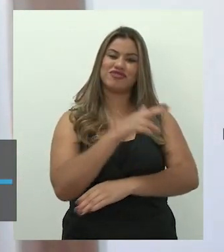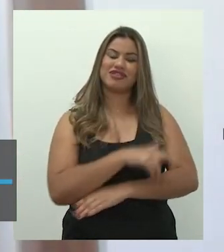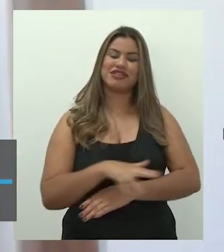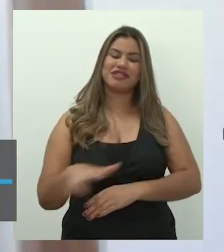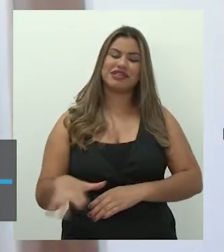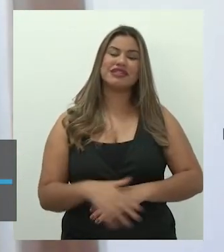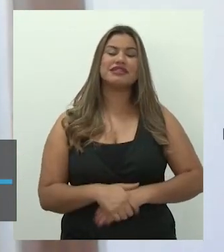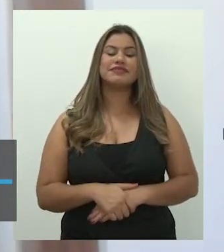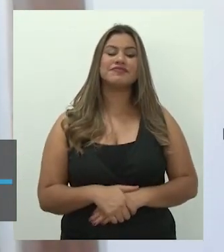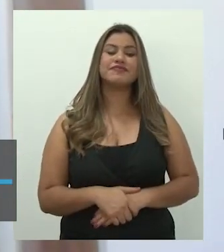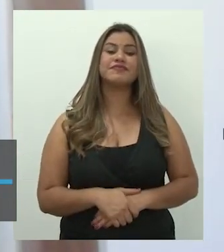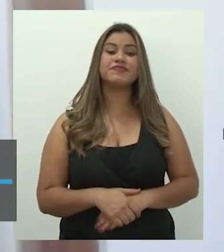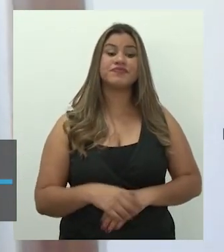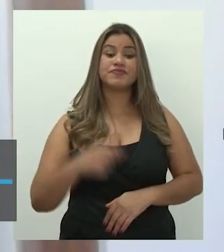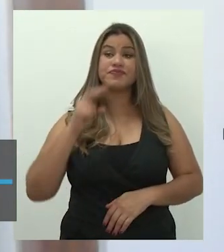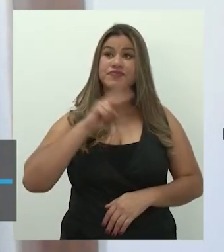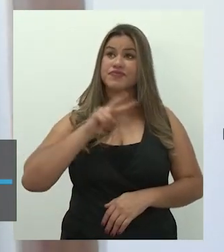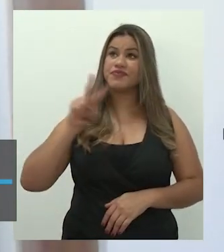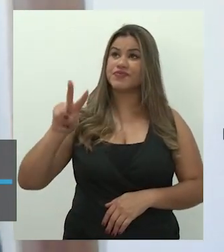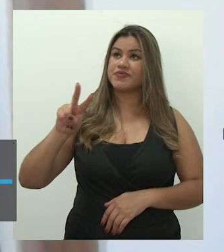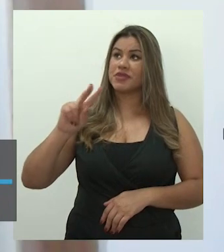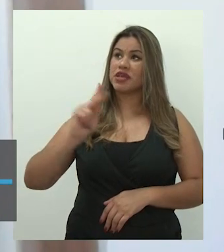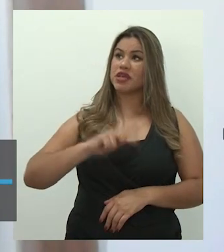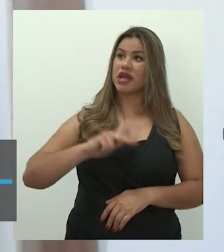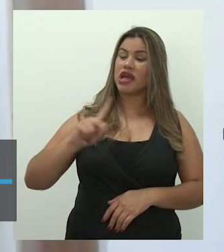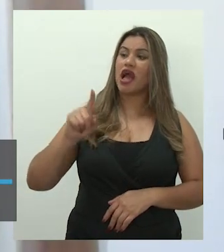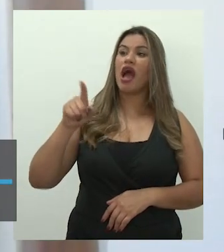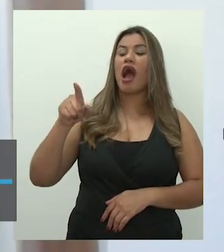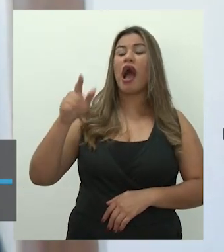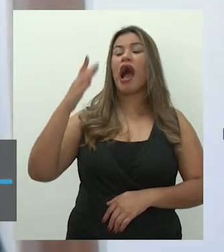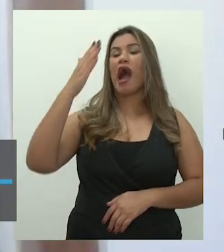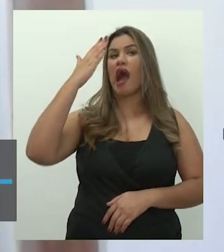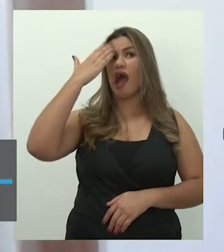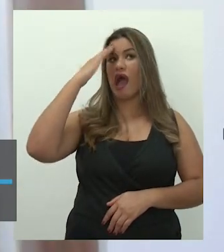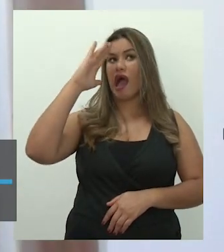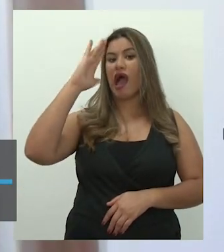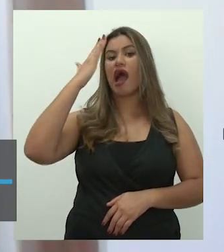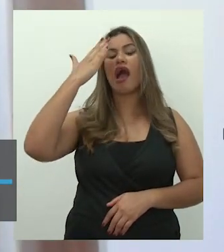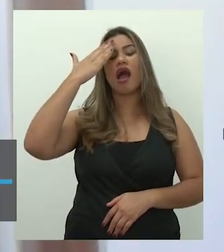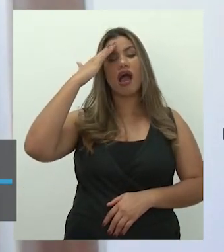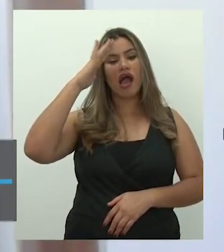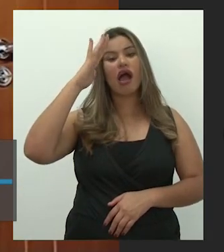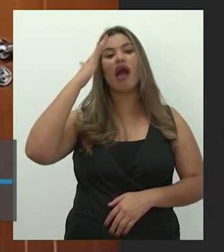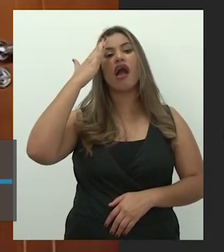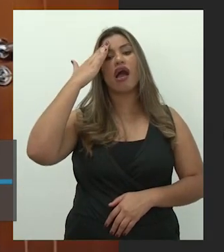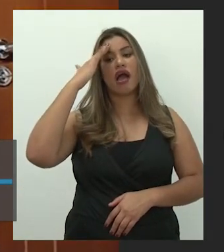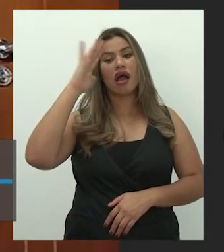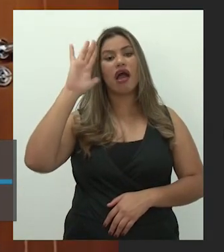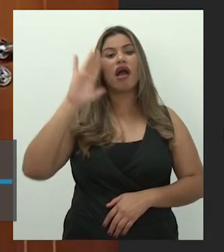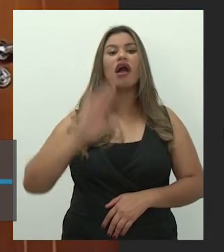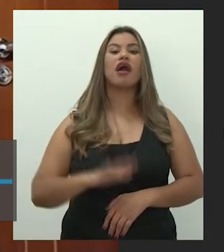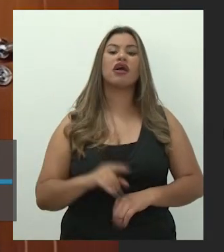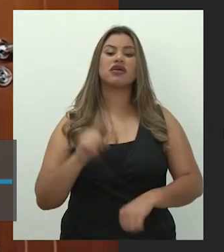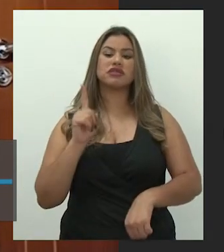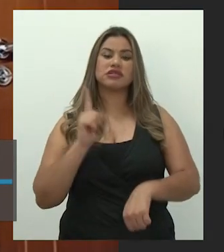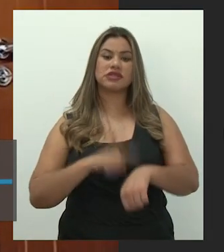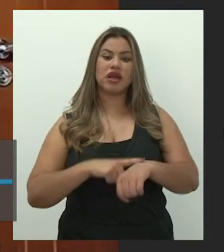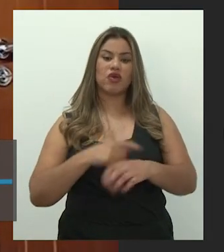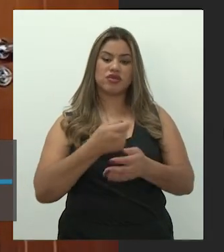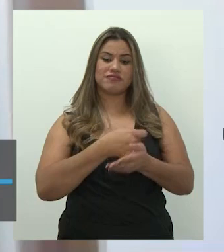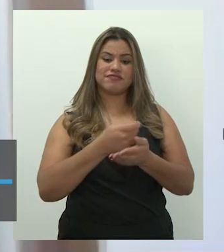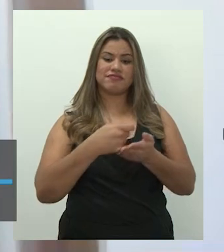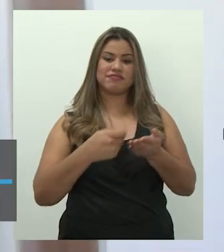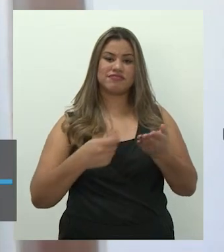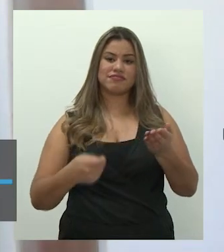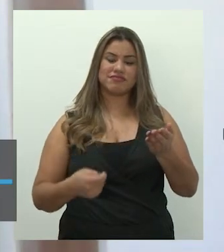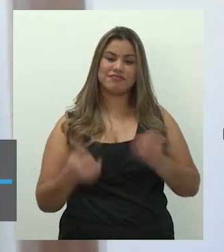vai olhar o que a professora fala e dar significado para aquela situação, e ao momento dessa escrita, ele é